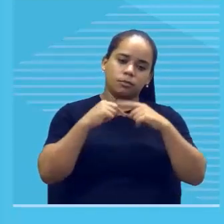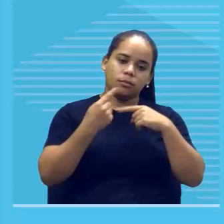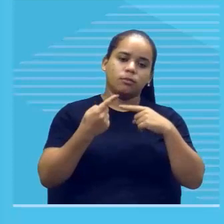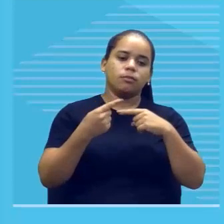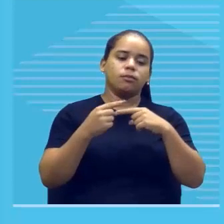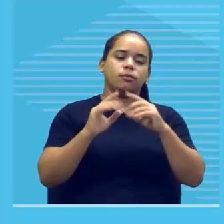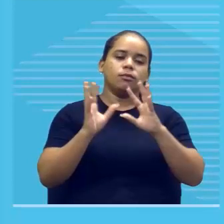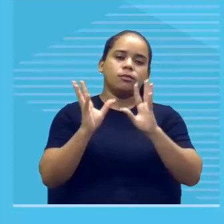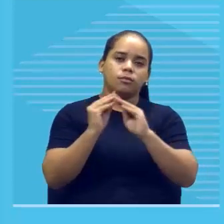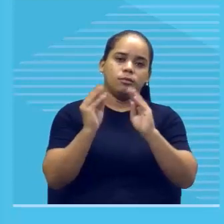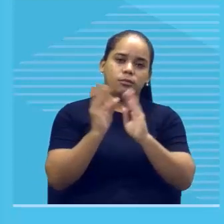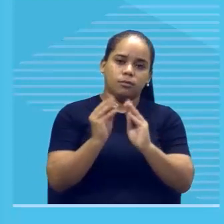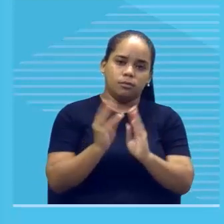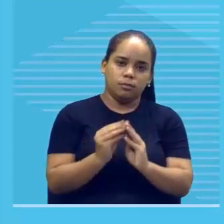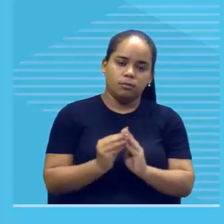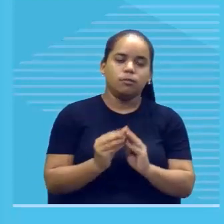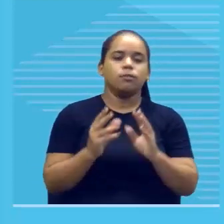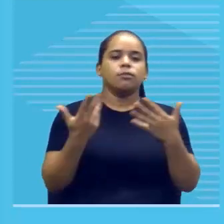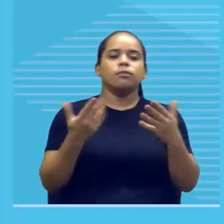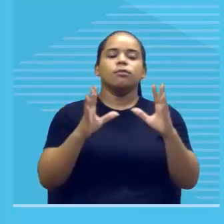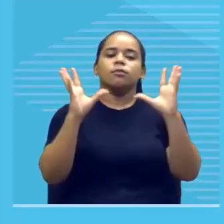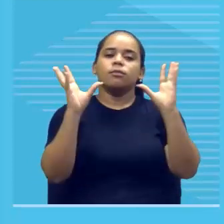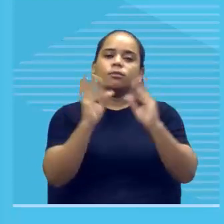ou seja divisão